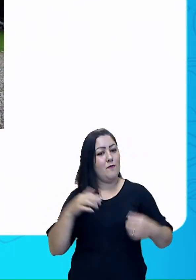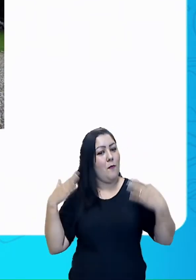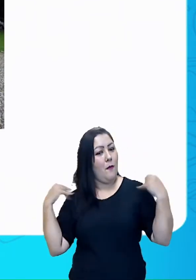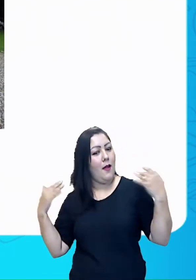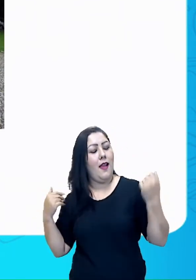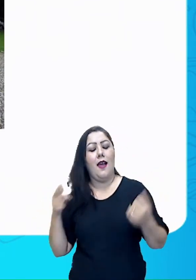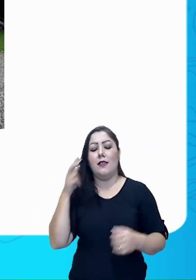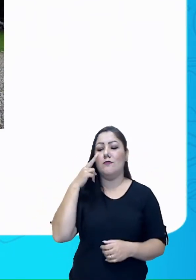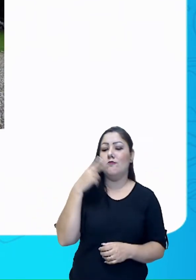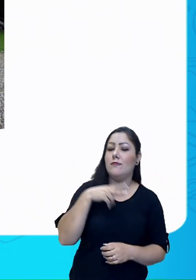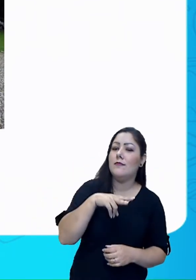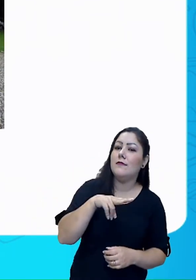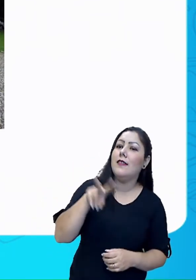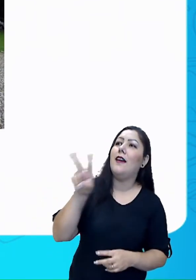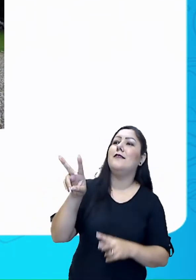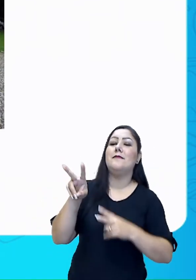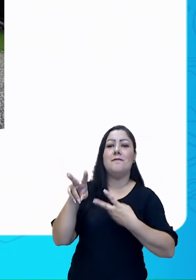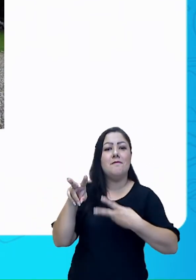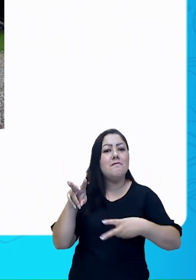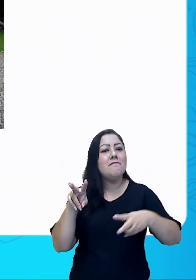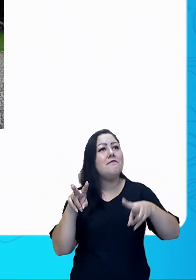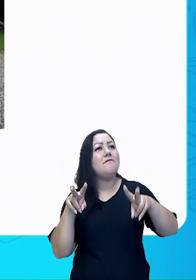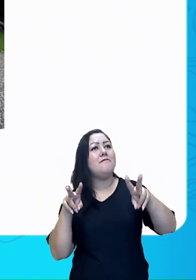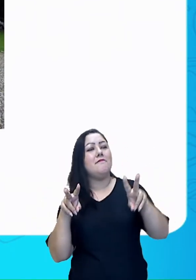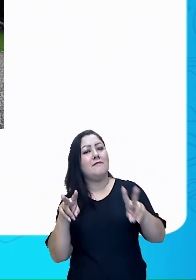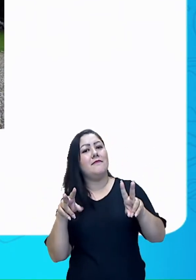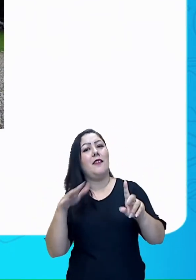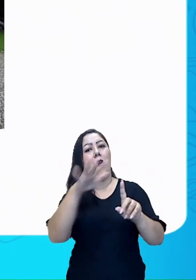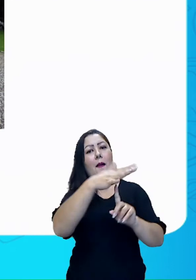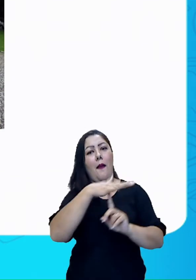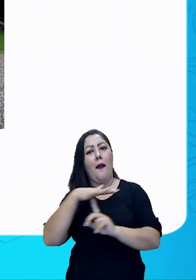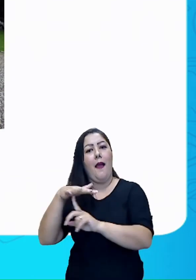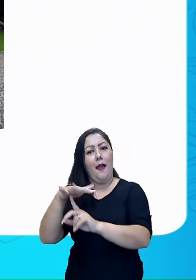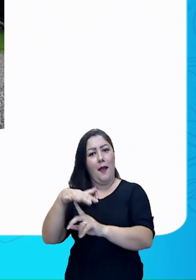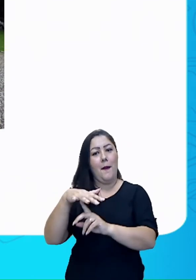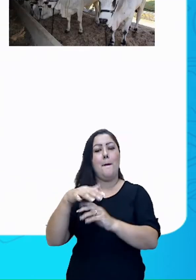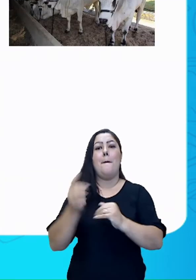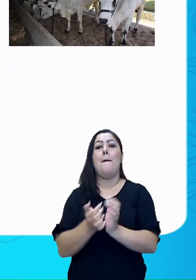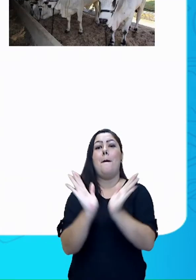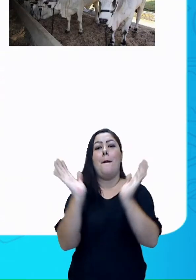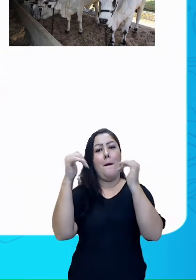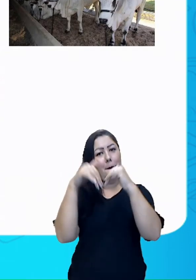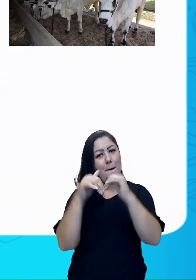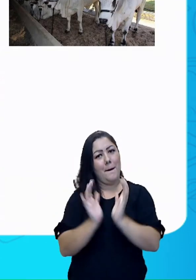dois monumentos que ficam aí próximo à Praça Serra Lima.